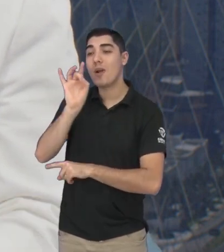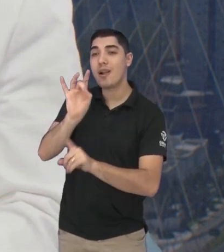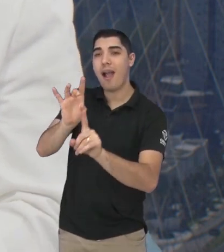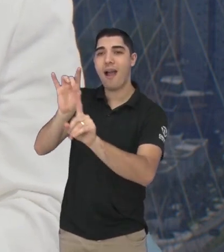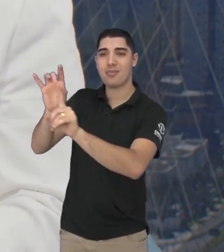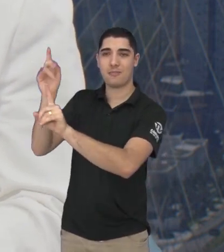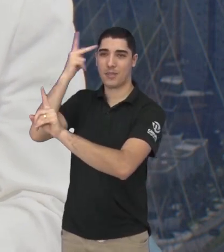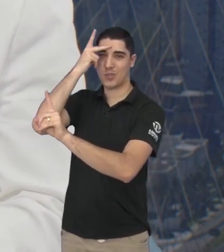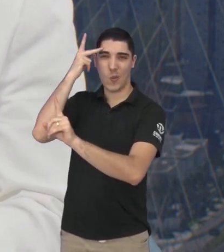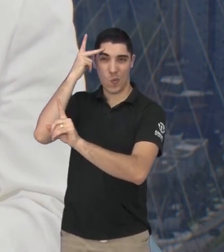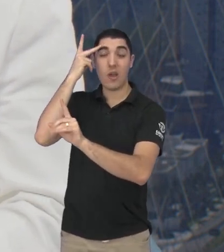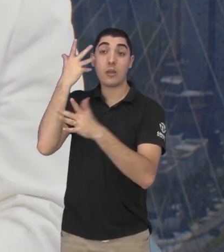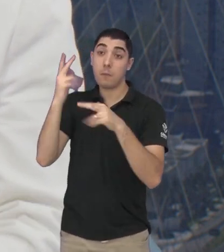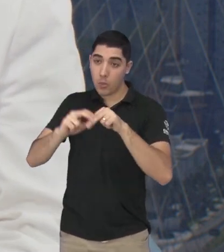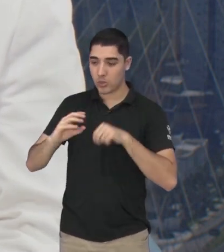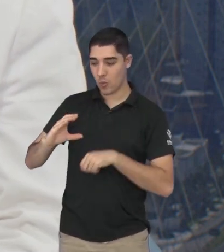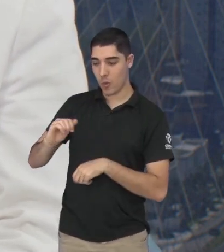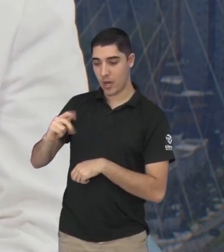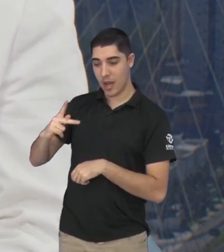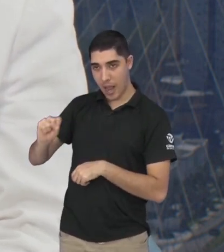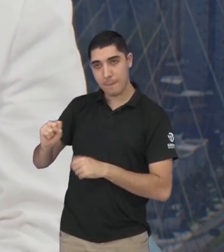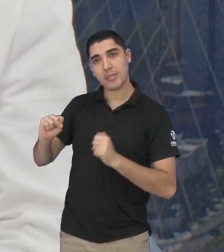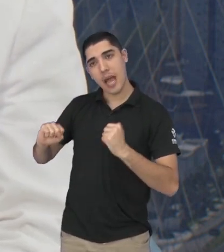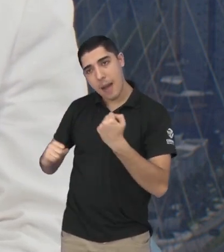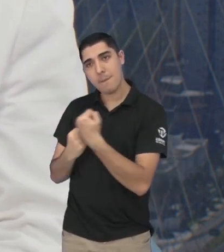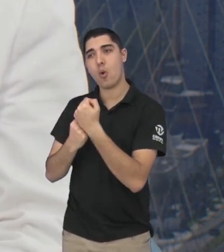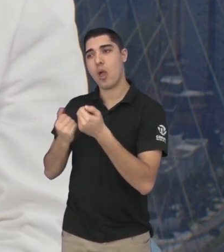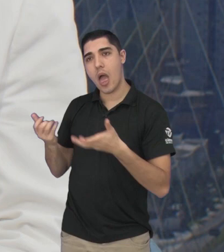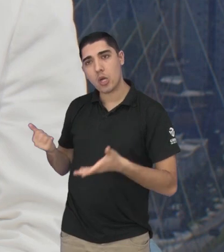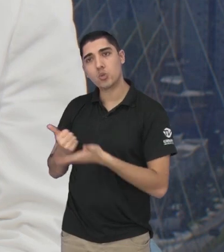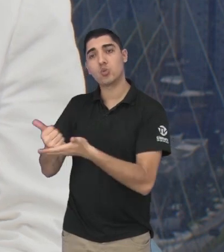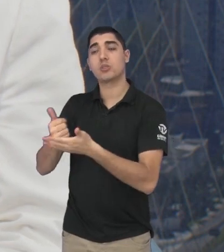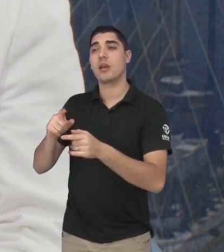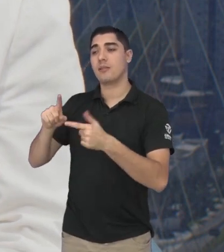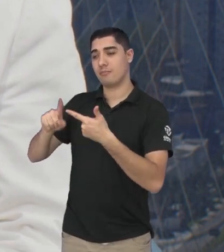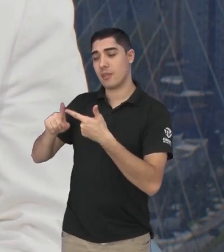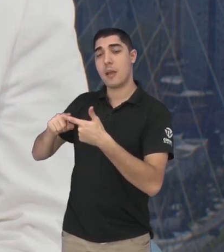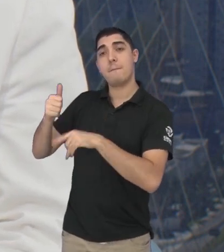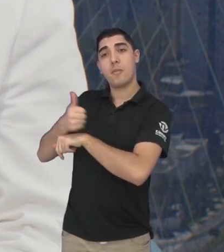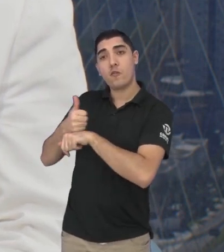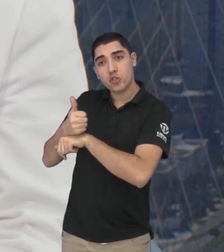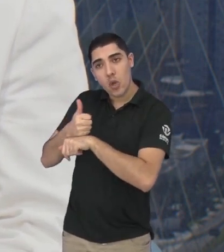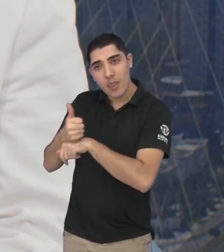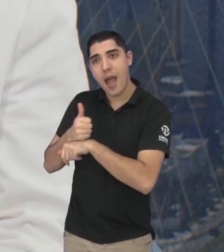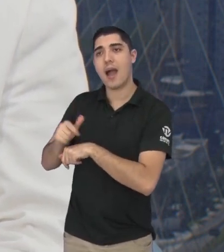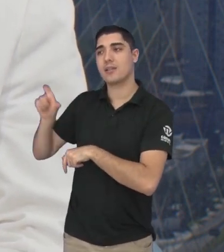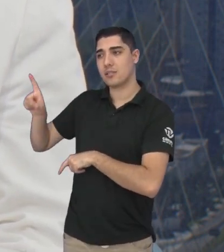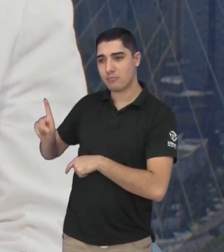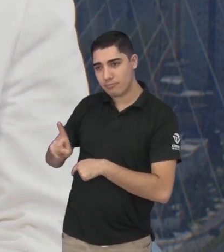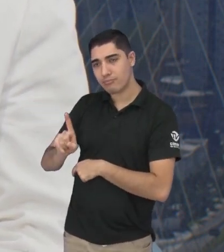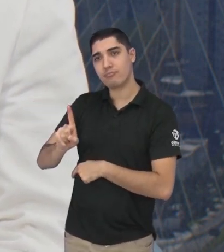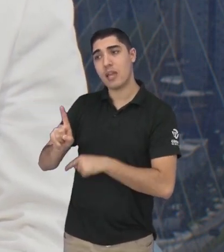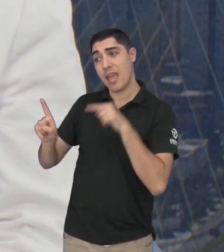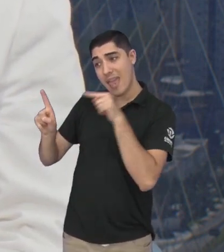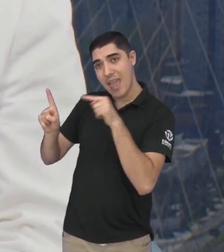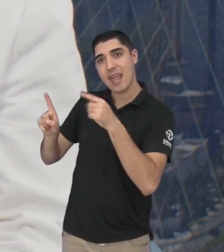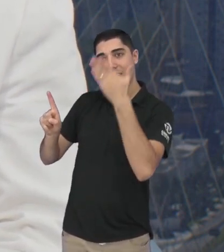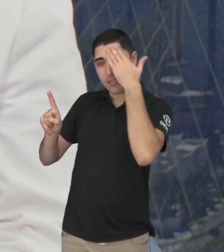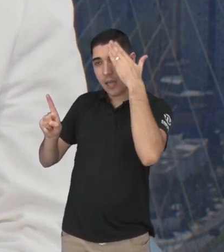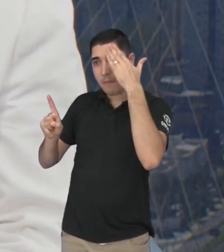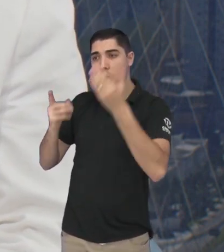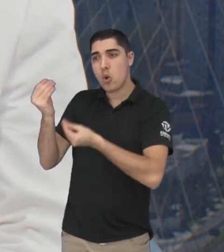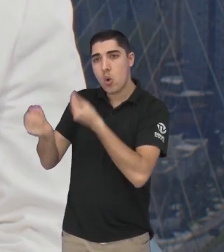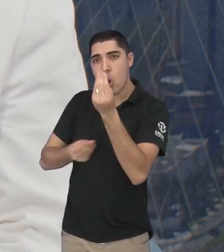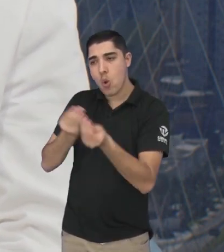os CAPs estão aí para dar maior assistência, profissionais capacitados para fazer essa conversa, fazer essa análise e